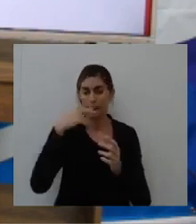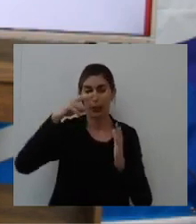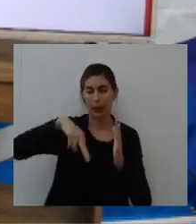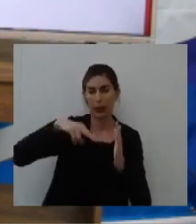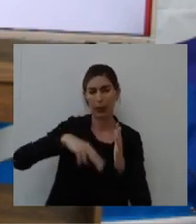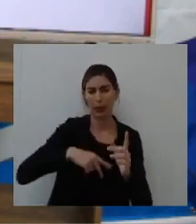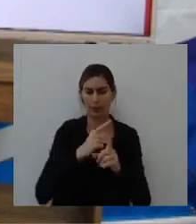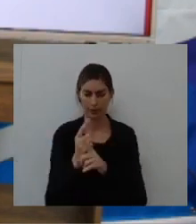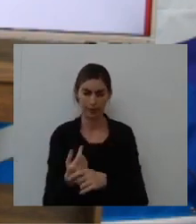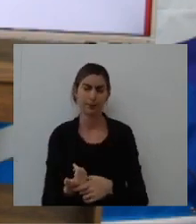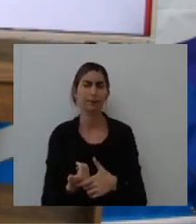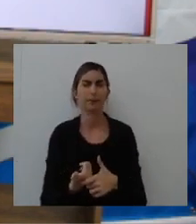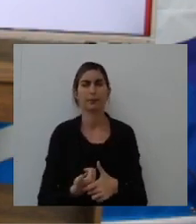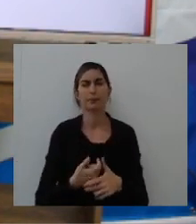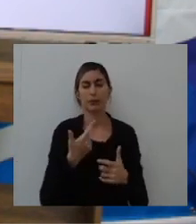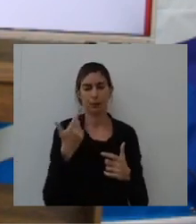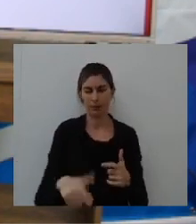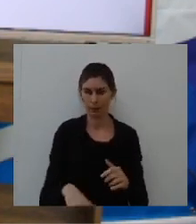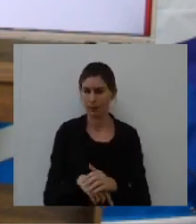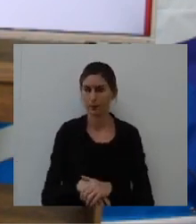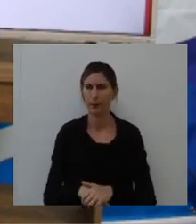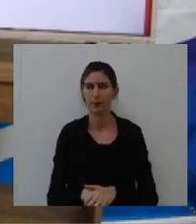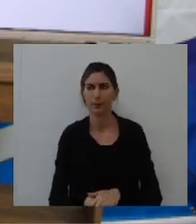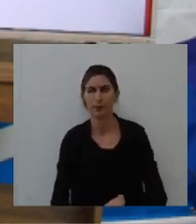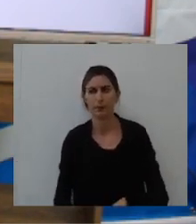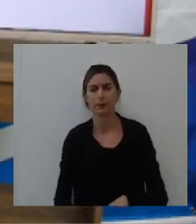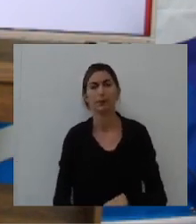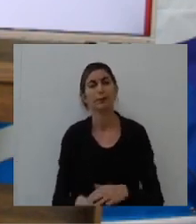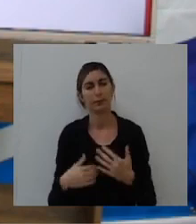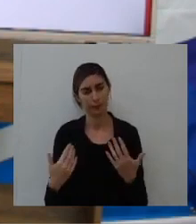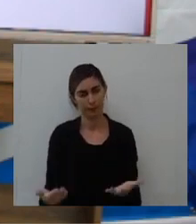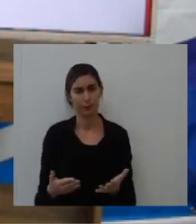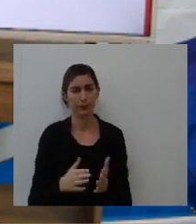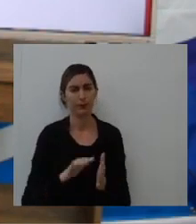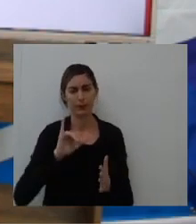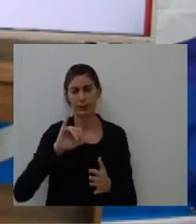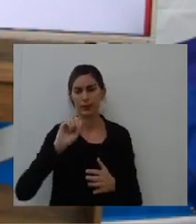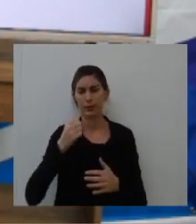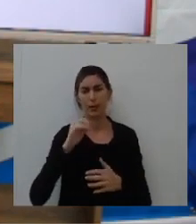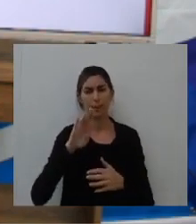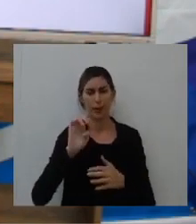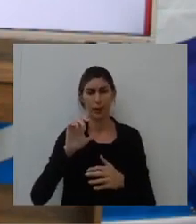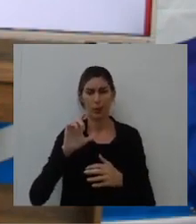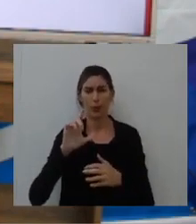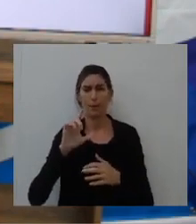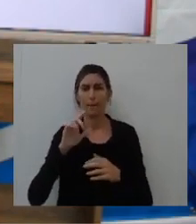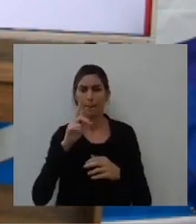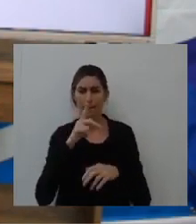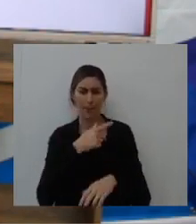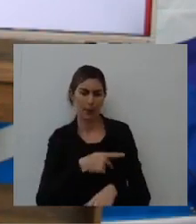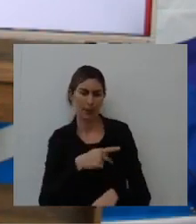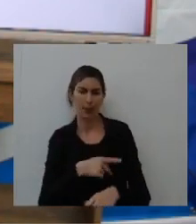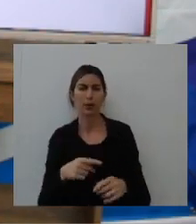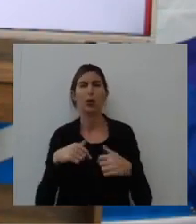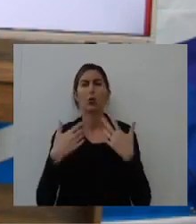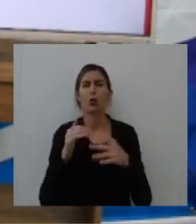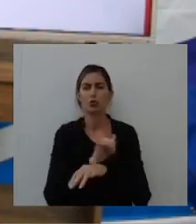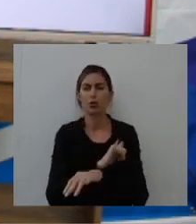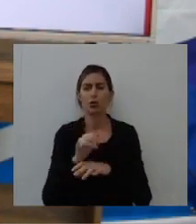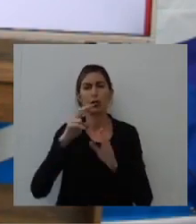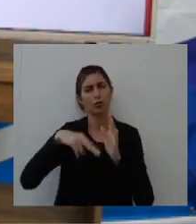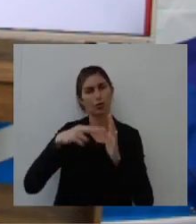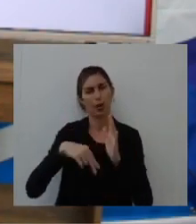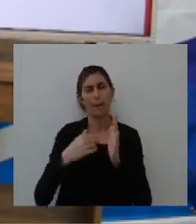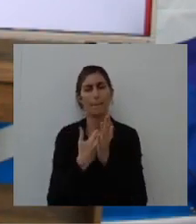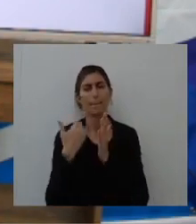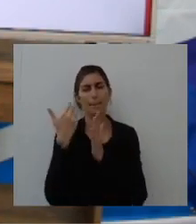ler. E aí, tem mais alguma? Vamos lá. Isabel, de Piedade. Quais são as estratégias de leitura